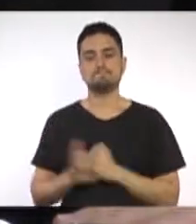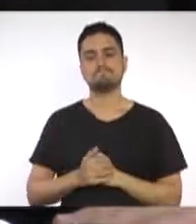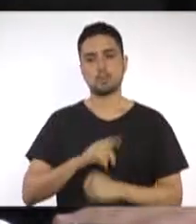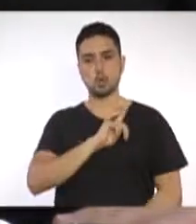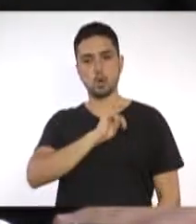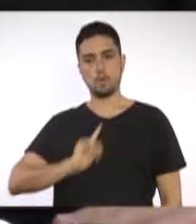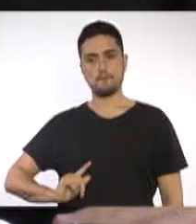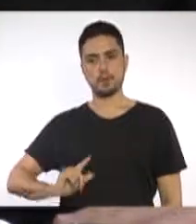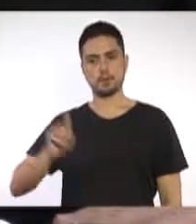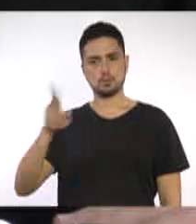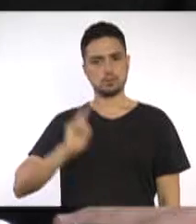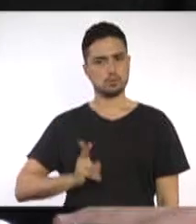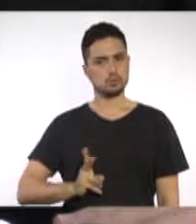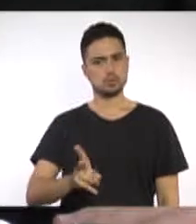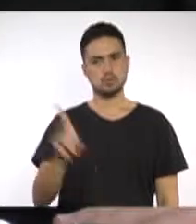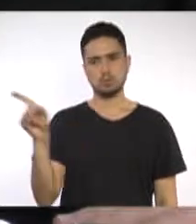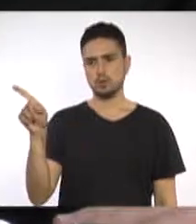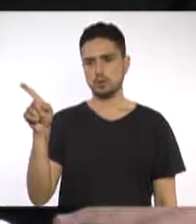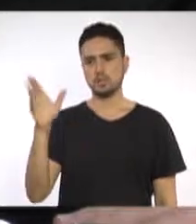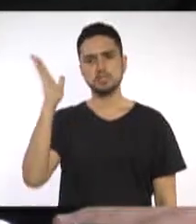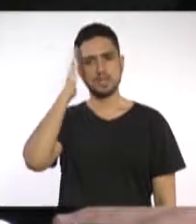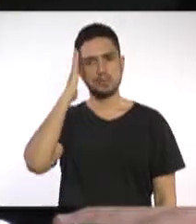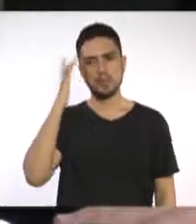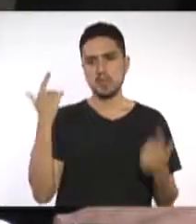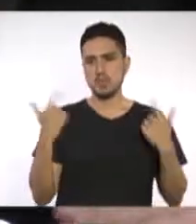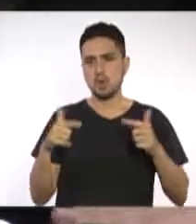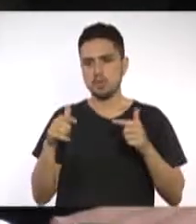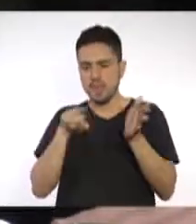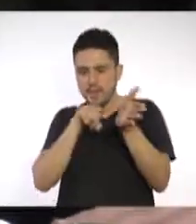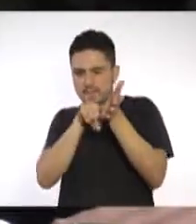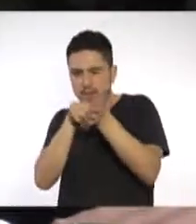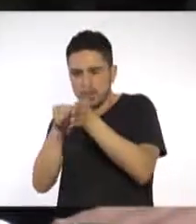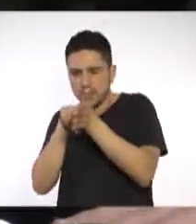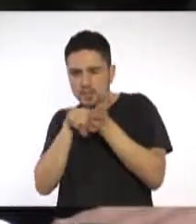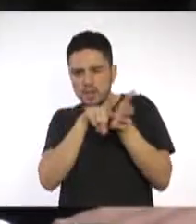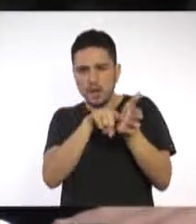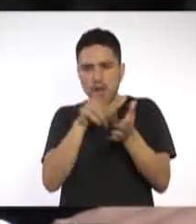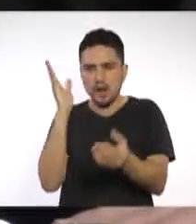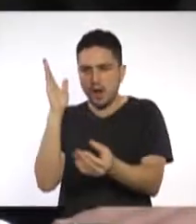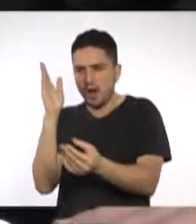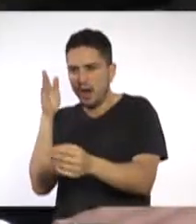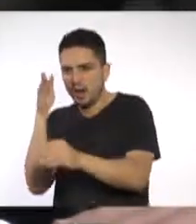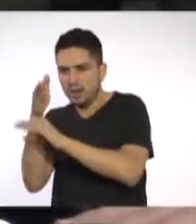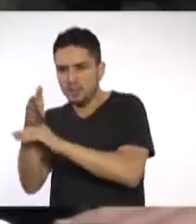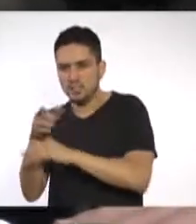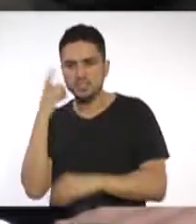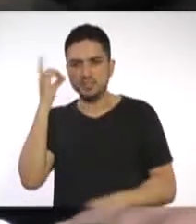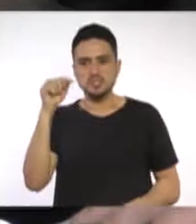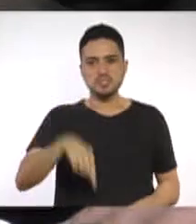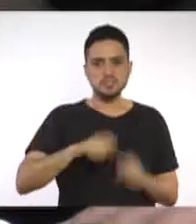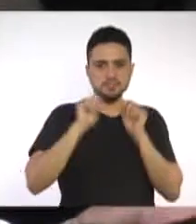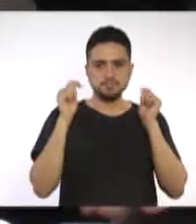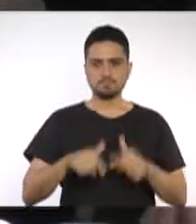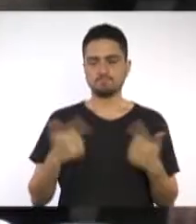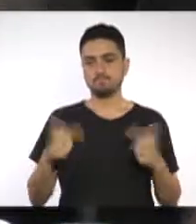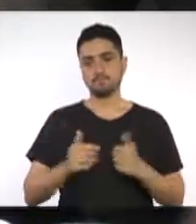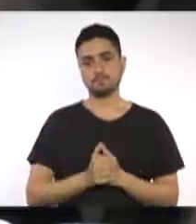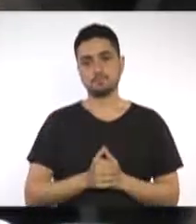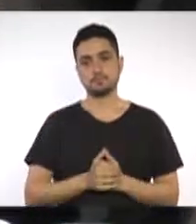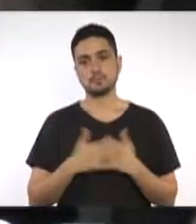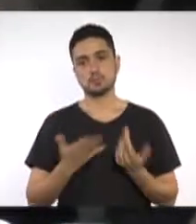a posição de que não há nenhum tipo de investigação contra deputados dessa casa. Deste